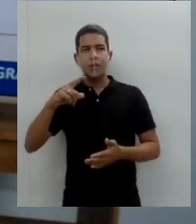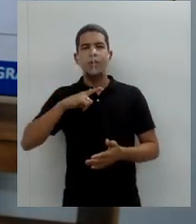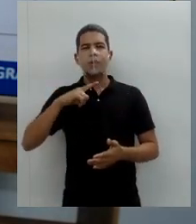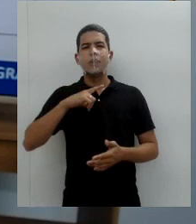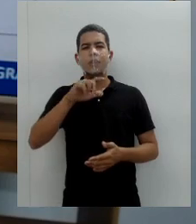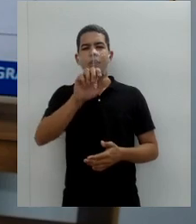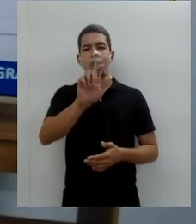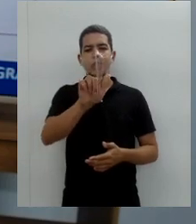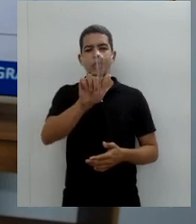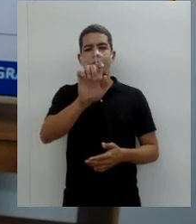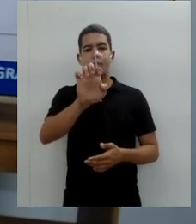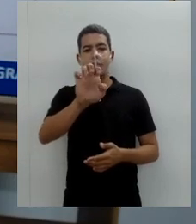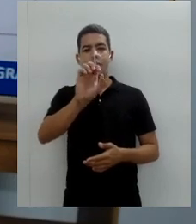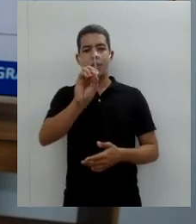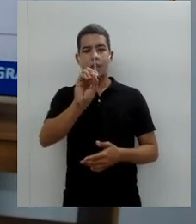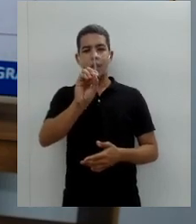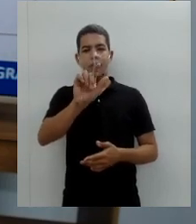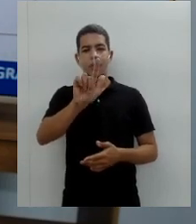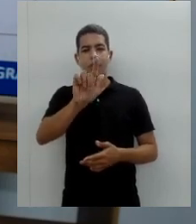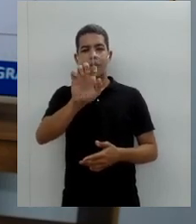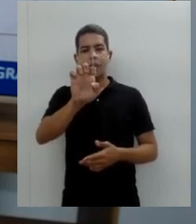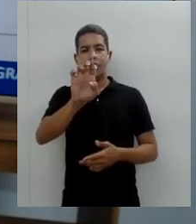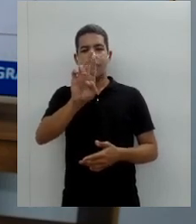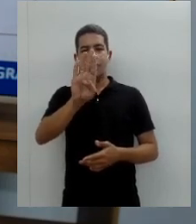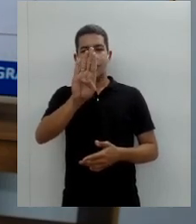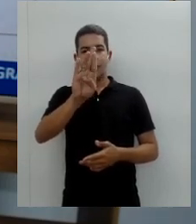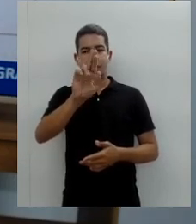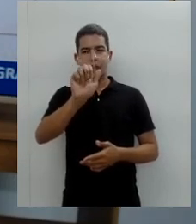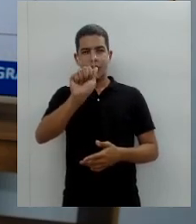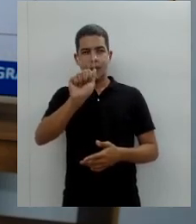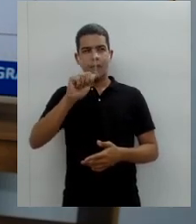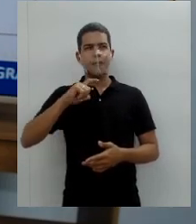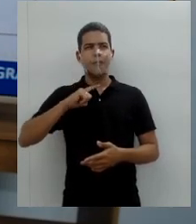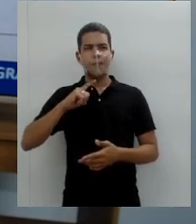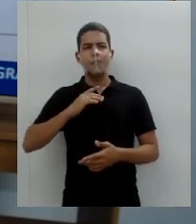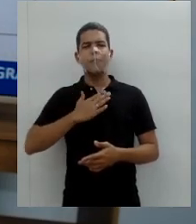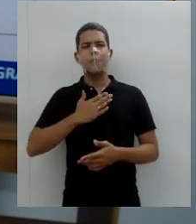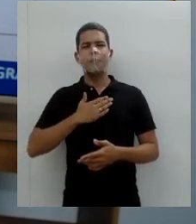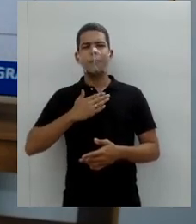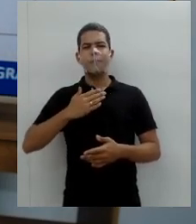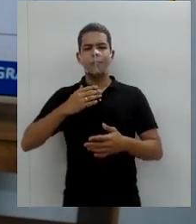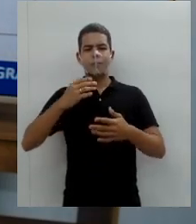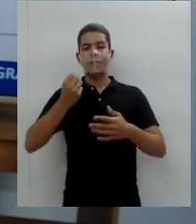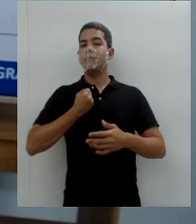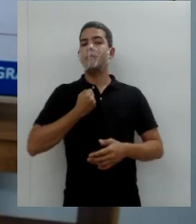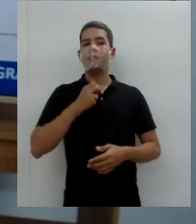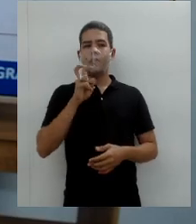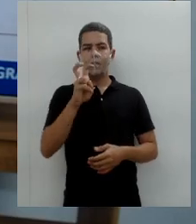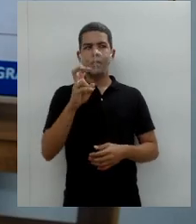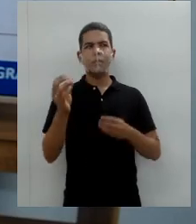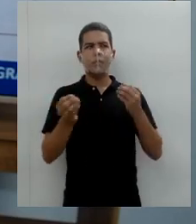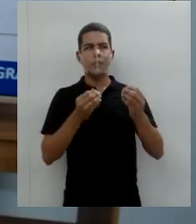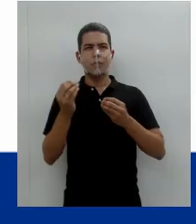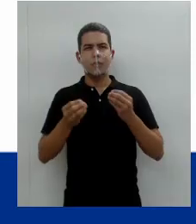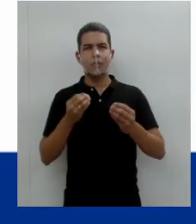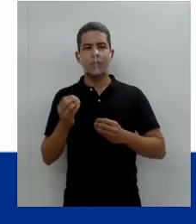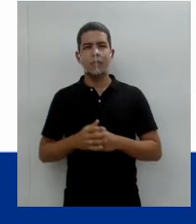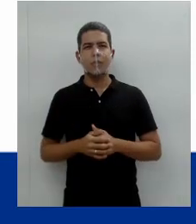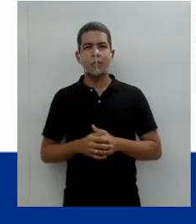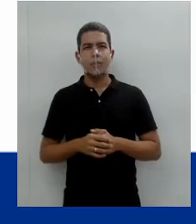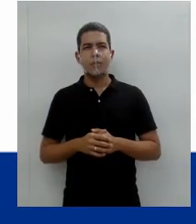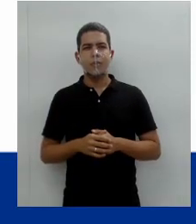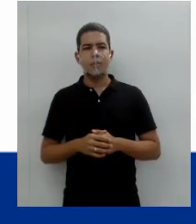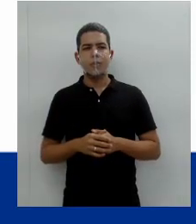GeoGebra. GeoGebra. Eu estou aqui com a versão 5. Vou mostrar bem rapidinho para você aqui esse aplicativo. Vai para a tela geral,